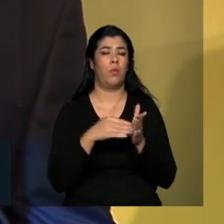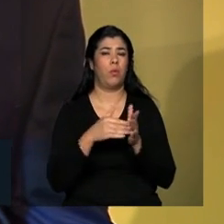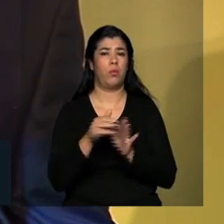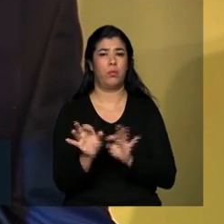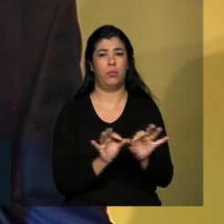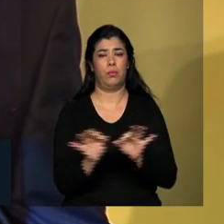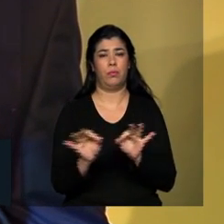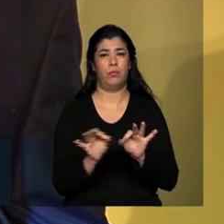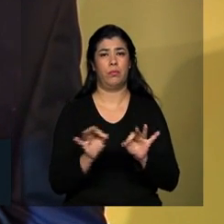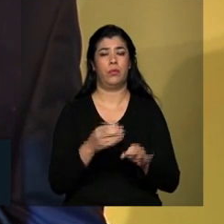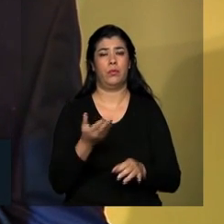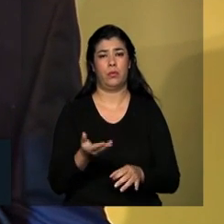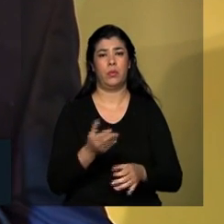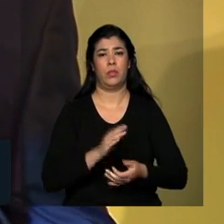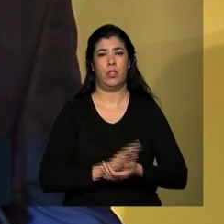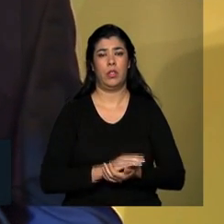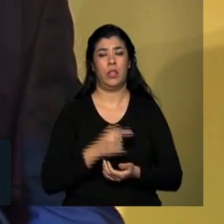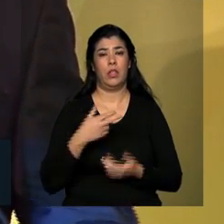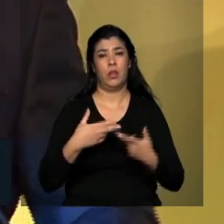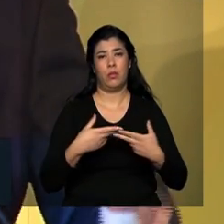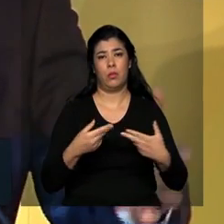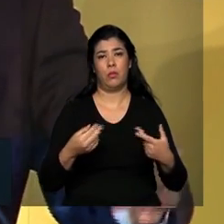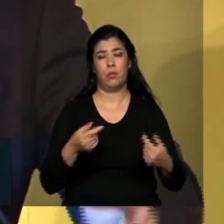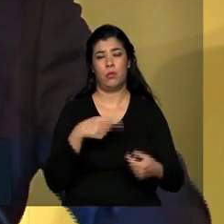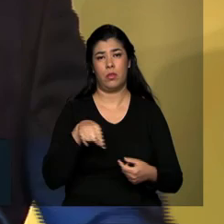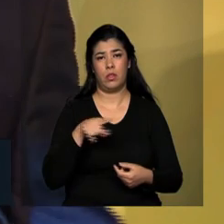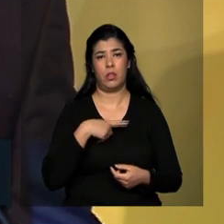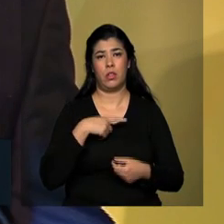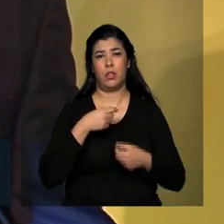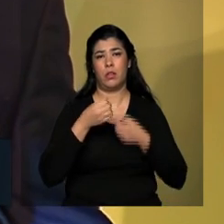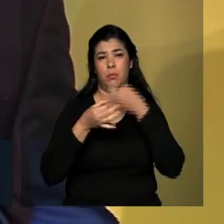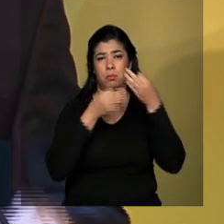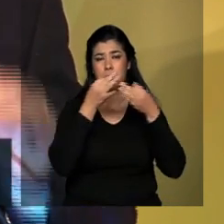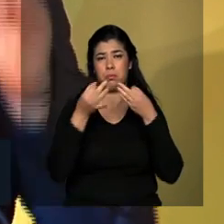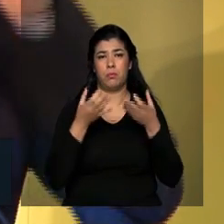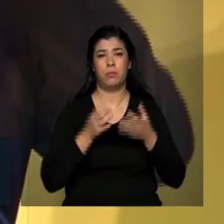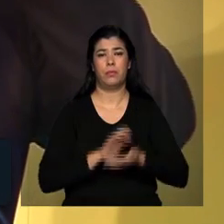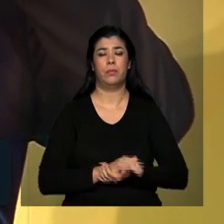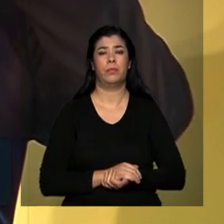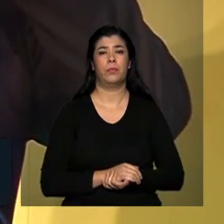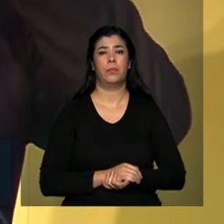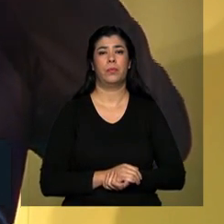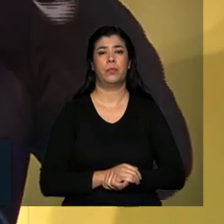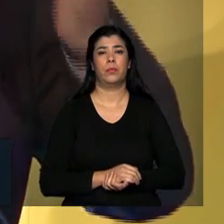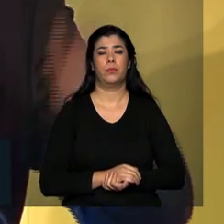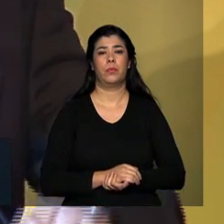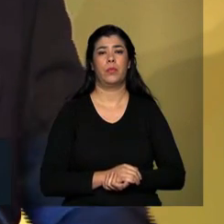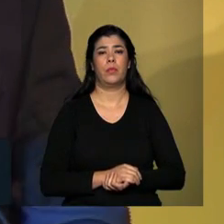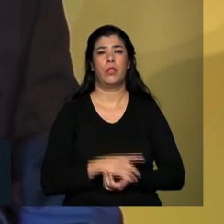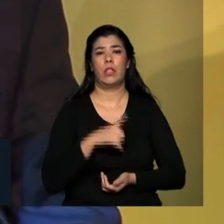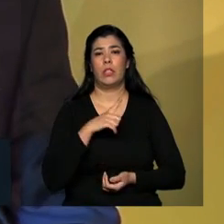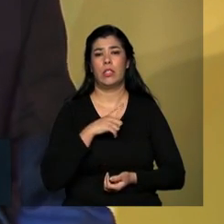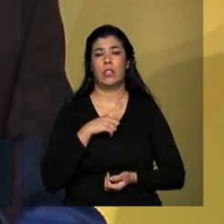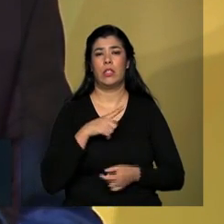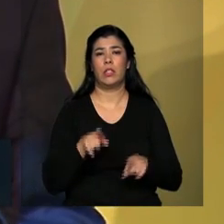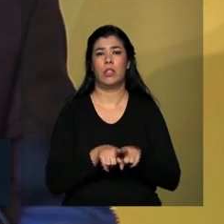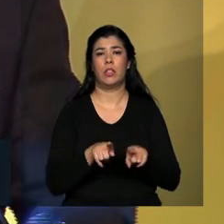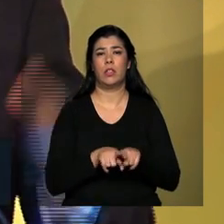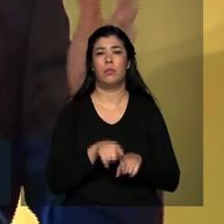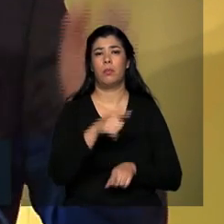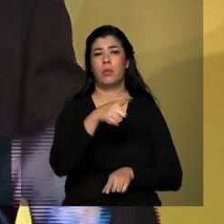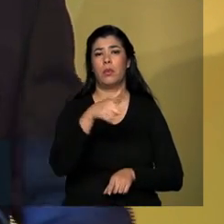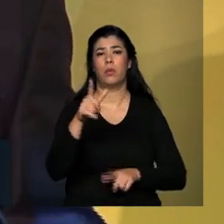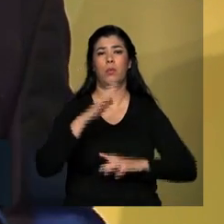Essa era a última questão que eu queria aqui fazer alguns comentários. Há alguns grandes players no Brasil que estão